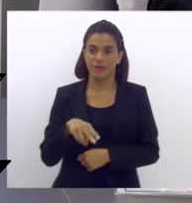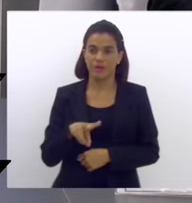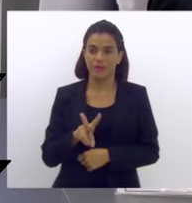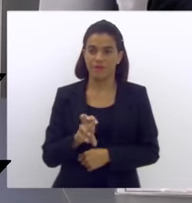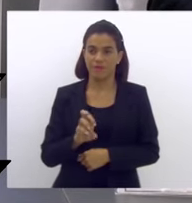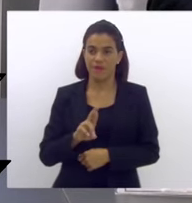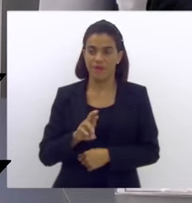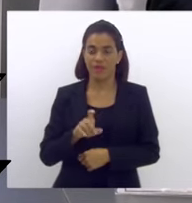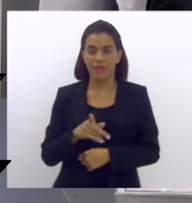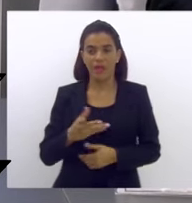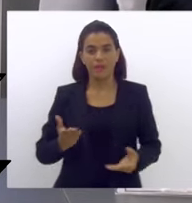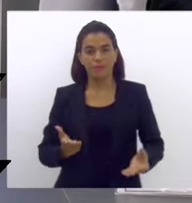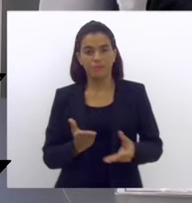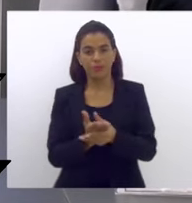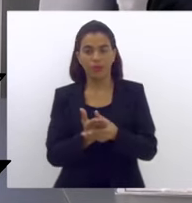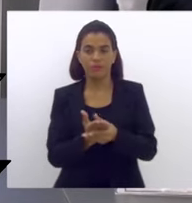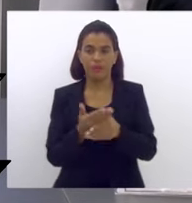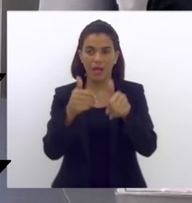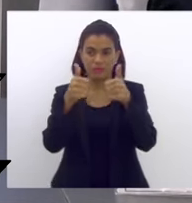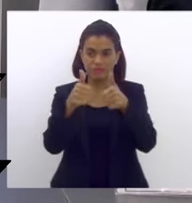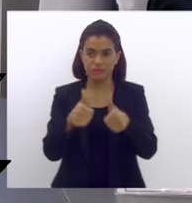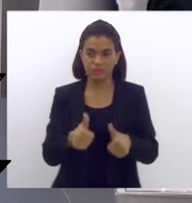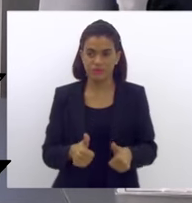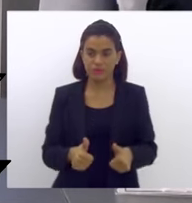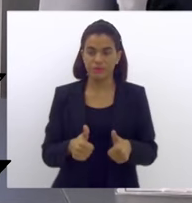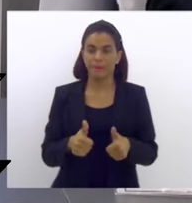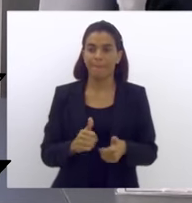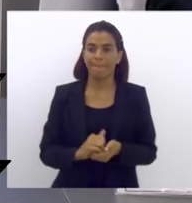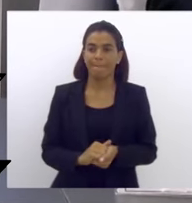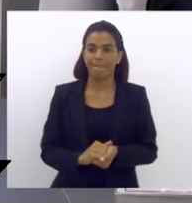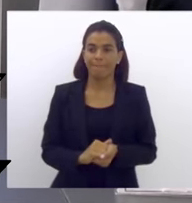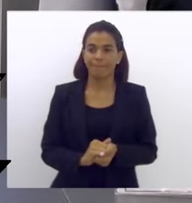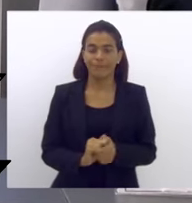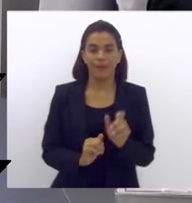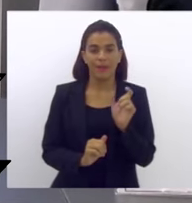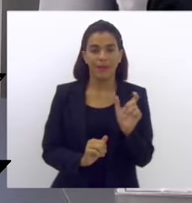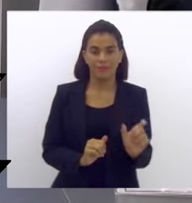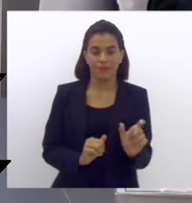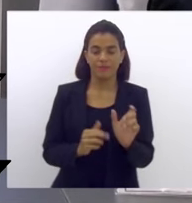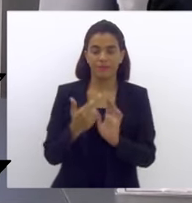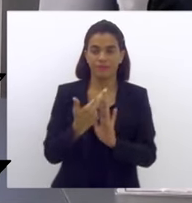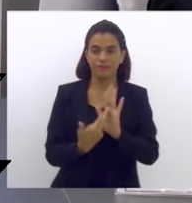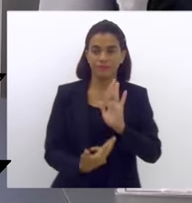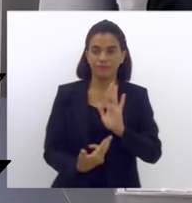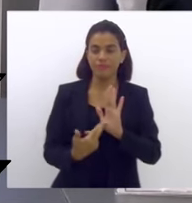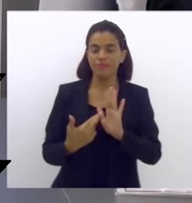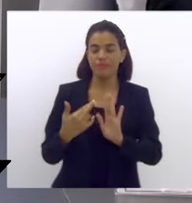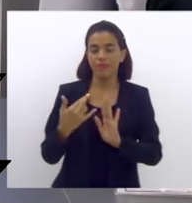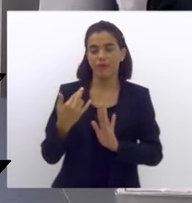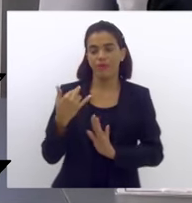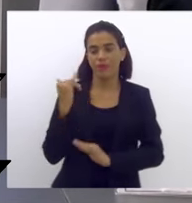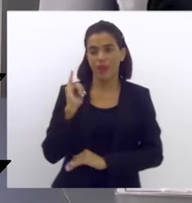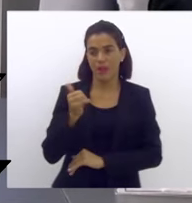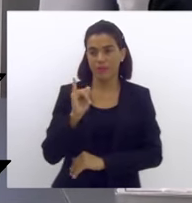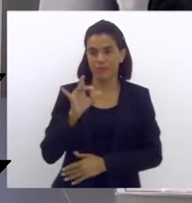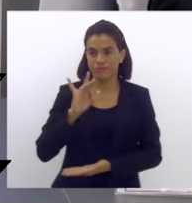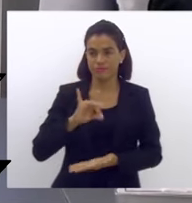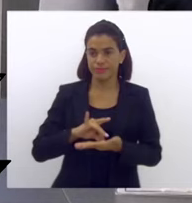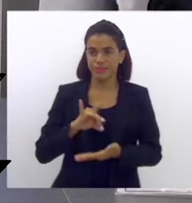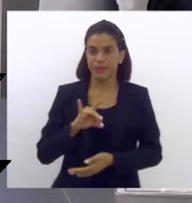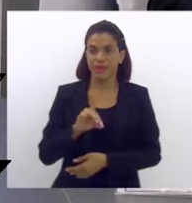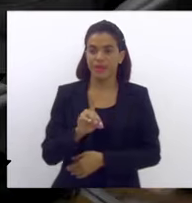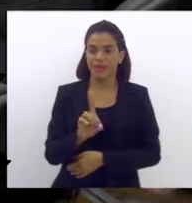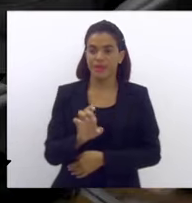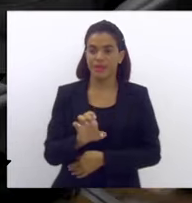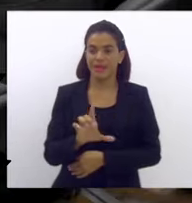recurso paraa revisão do parecer passar a palavra pro relator original Deputado Guilherme delaroli Bom dia a todos senhor